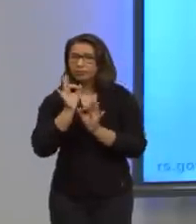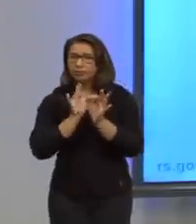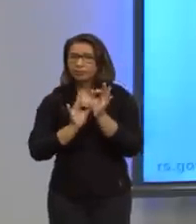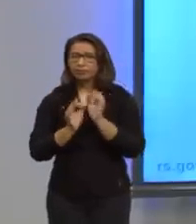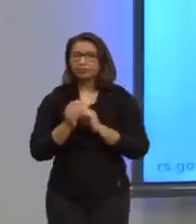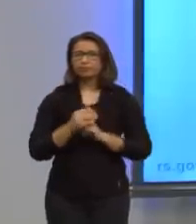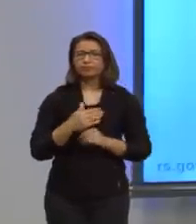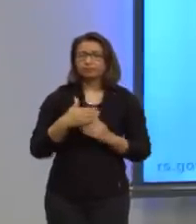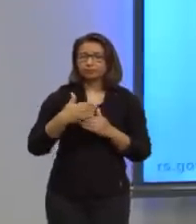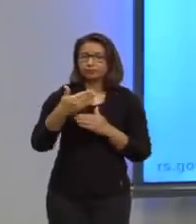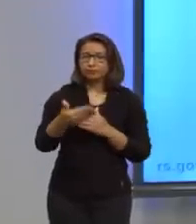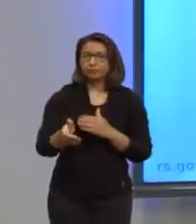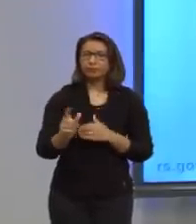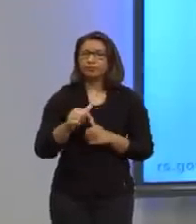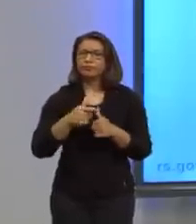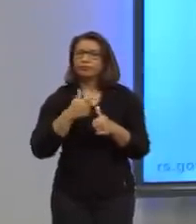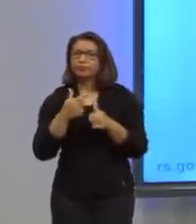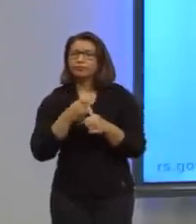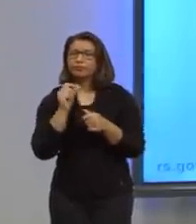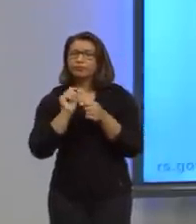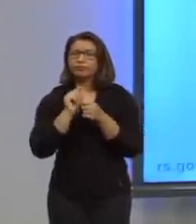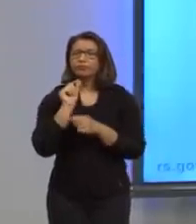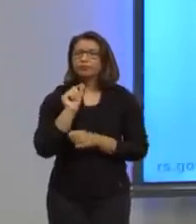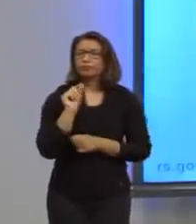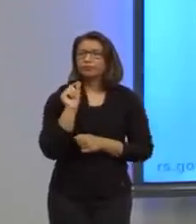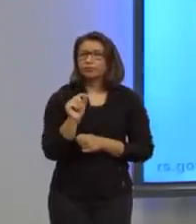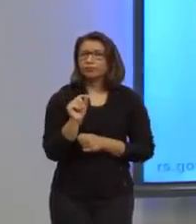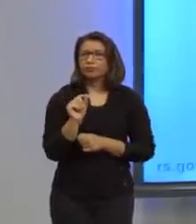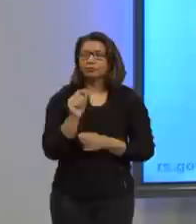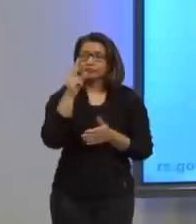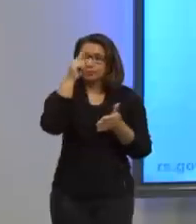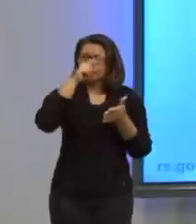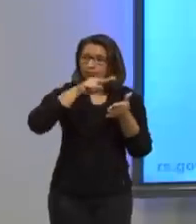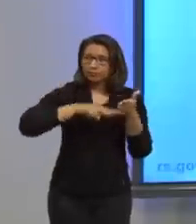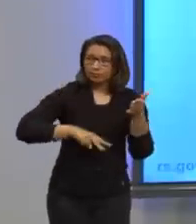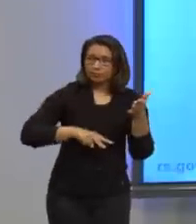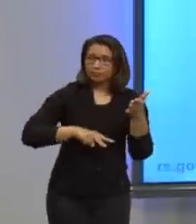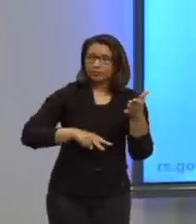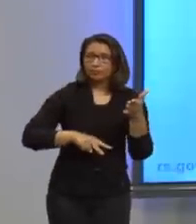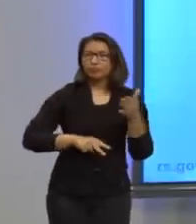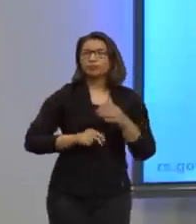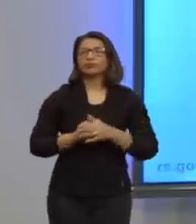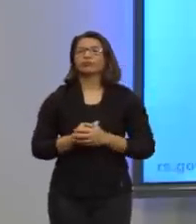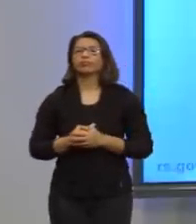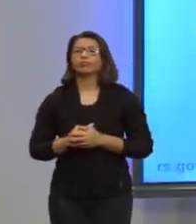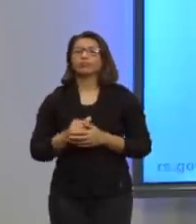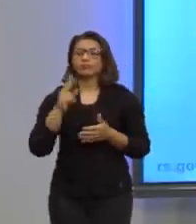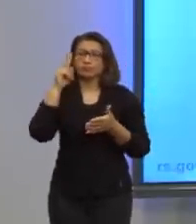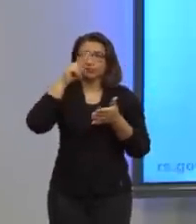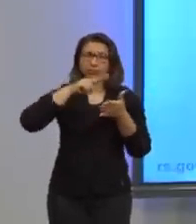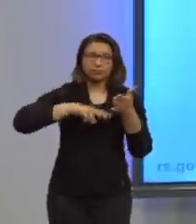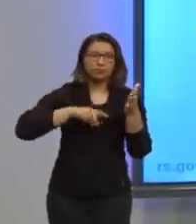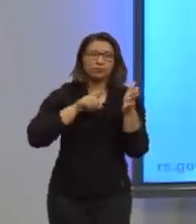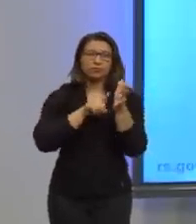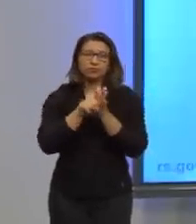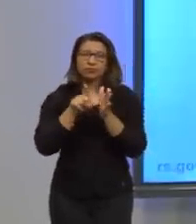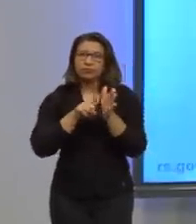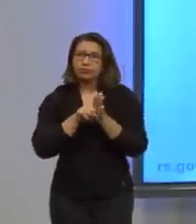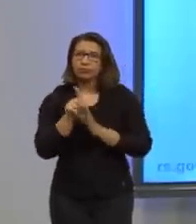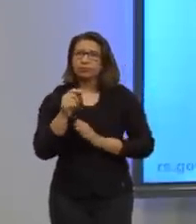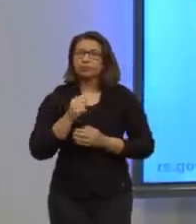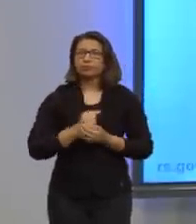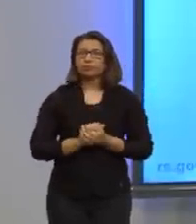vamos lá. Primeiro faz o quê? Primeiro lemos. Então, vamos ler a questão e nos apropriarmos